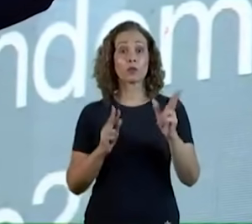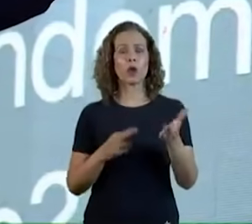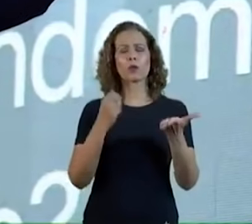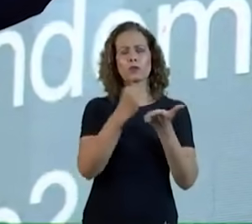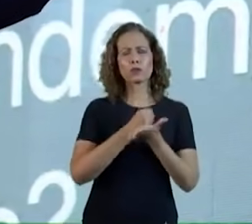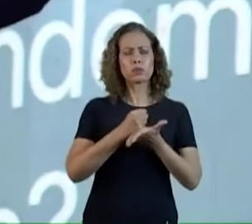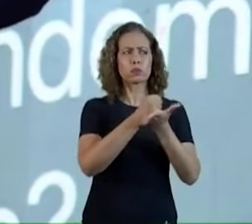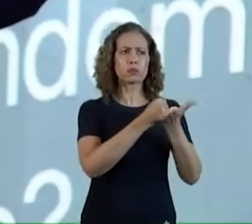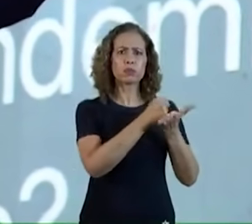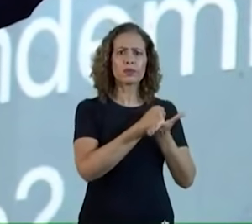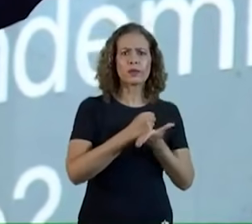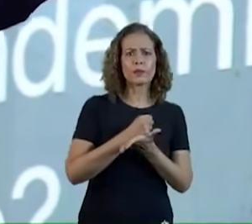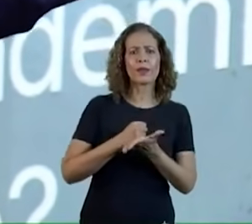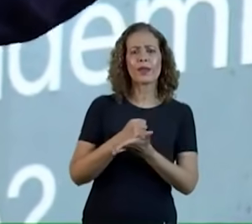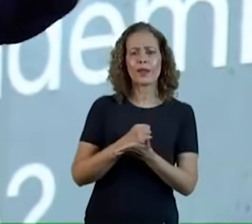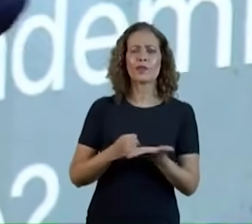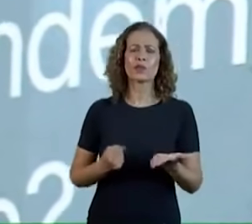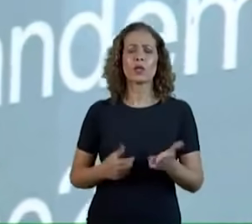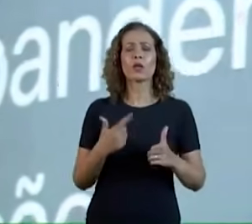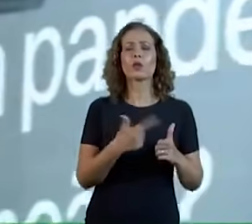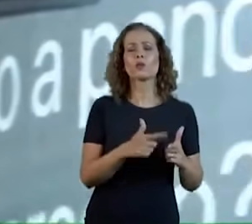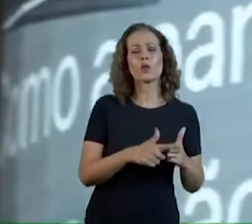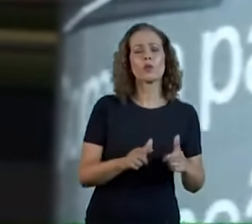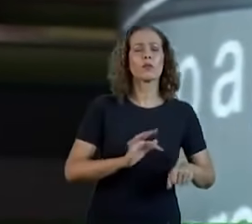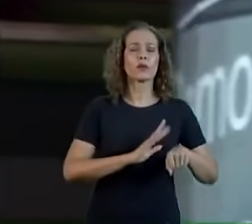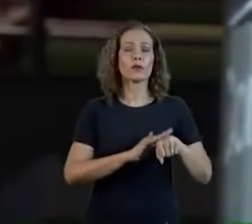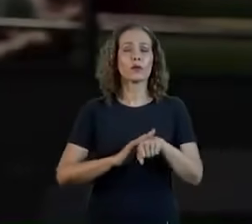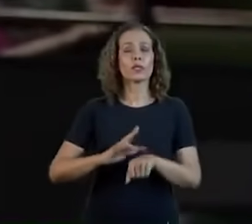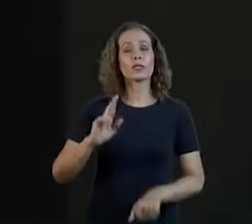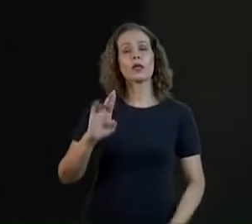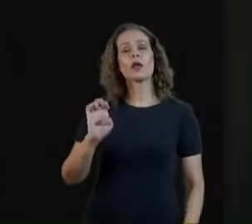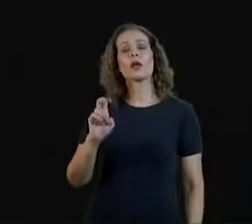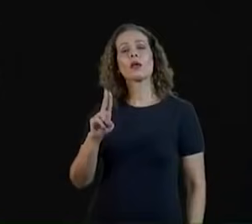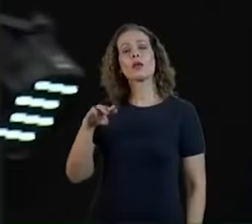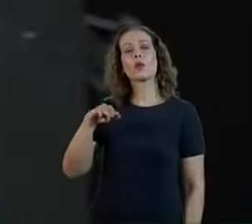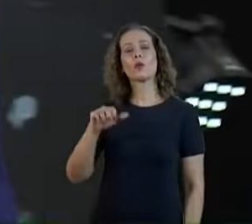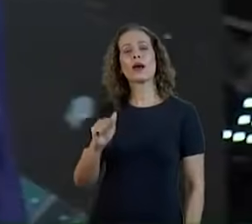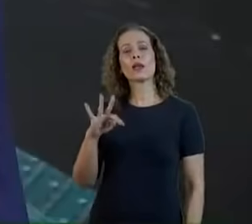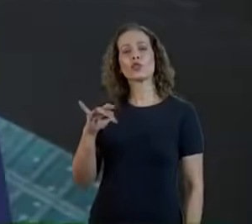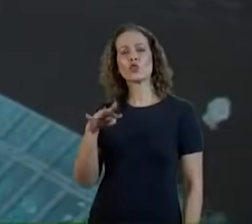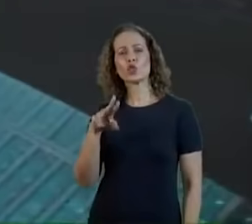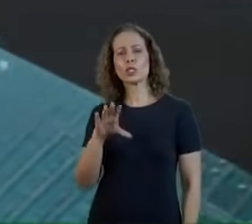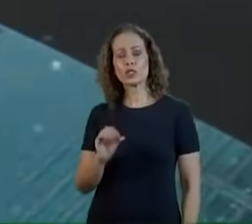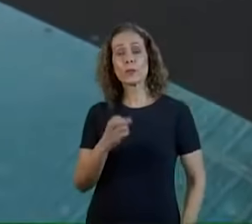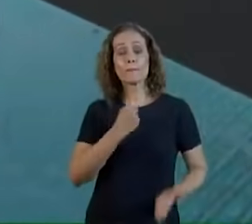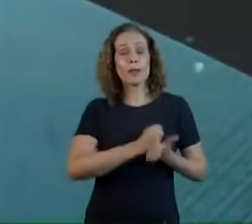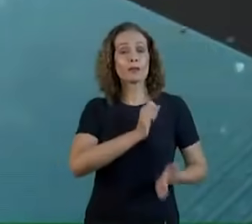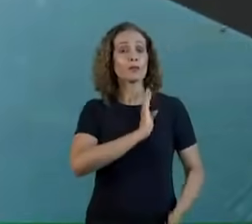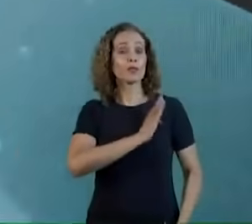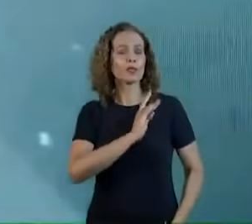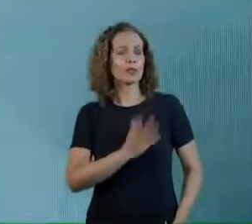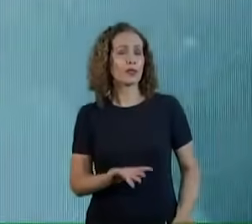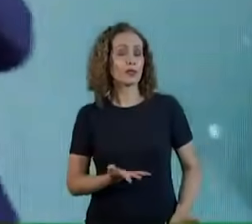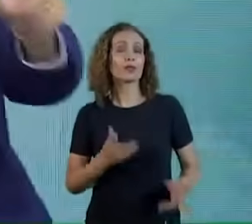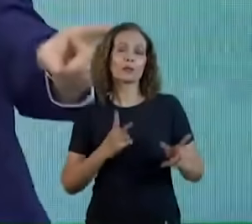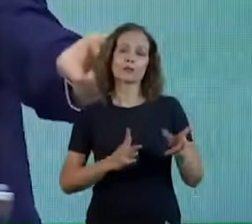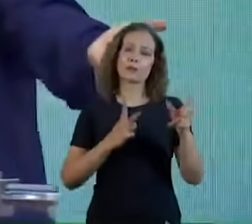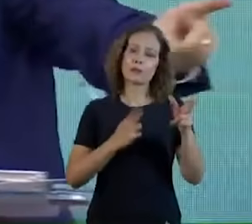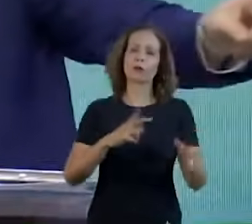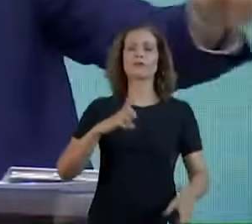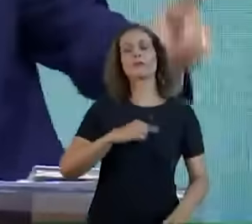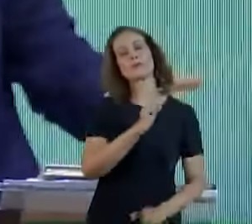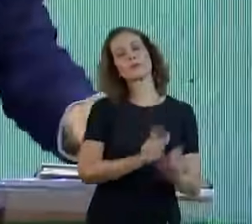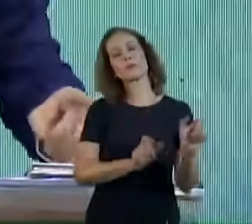antibióticos e o reumatismo deixaram marcas no meu coração, tem pessoas aqui nessa